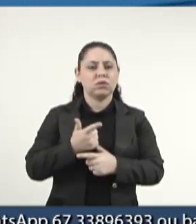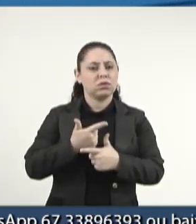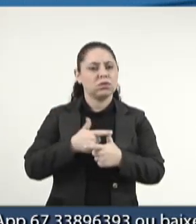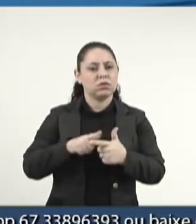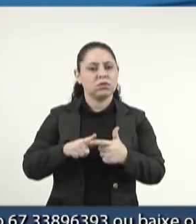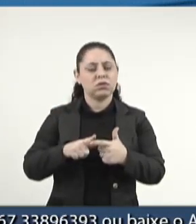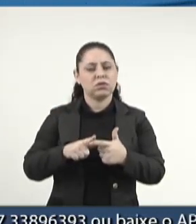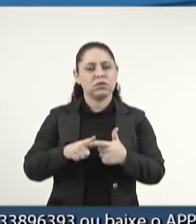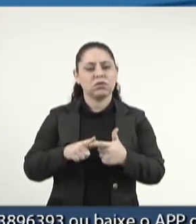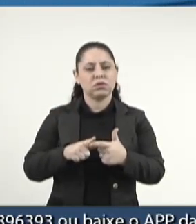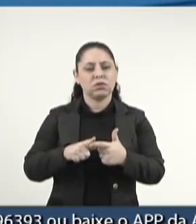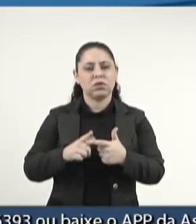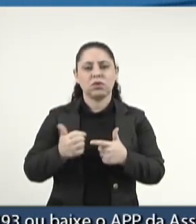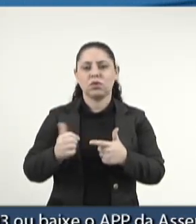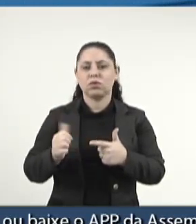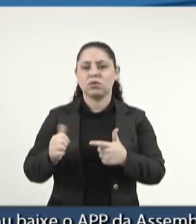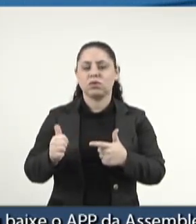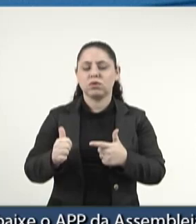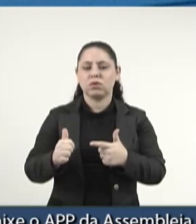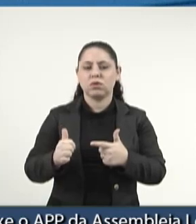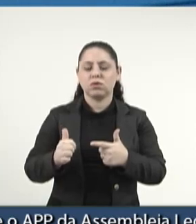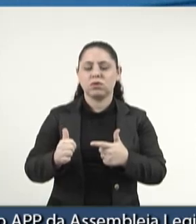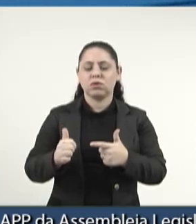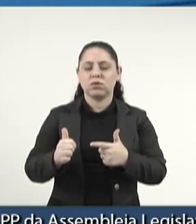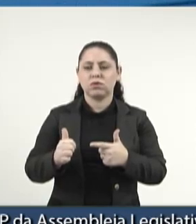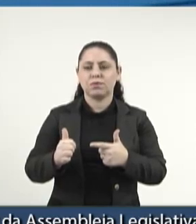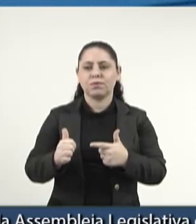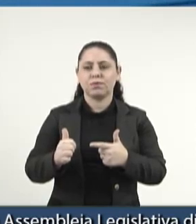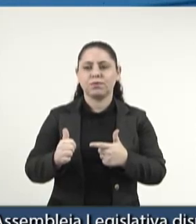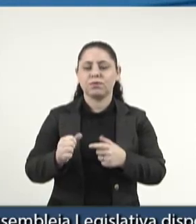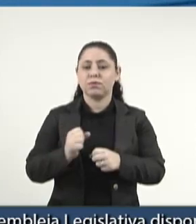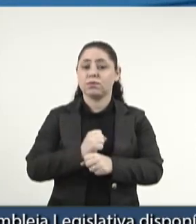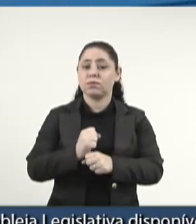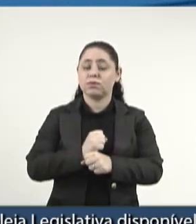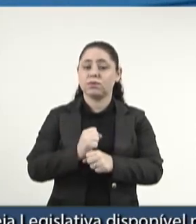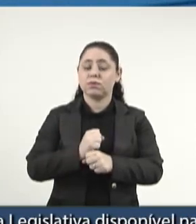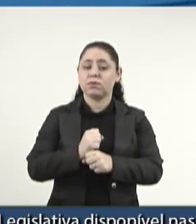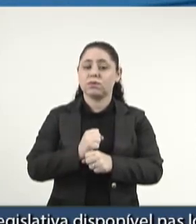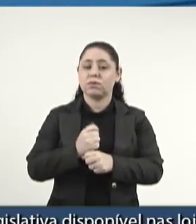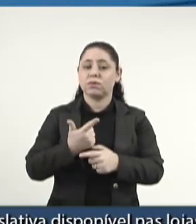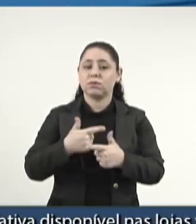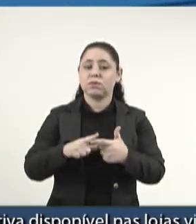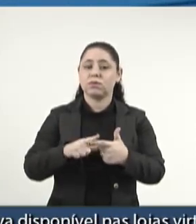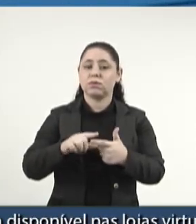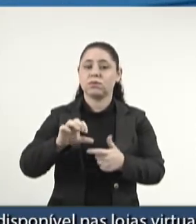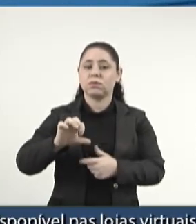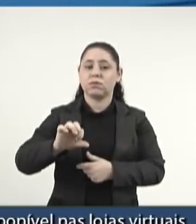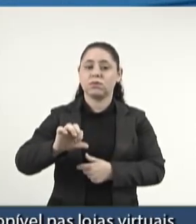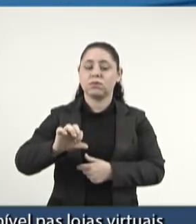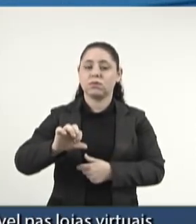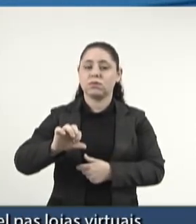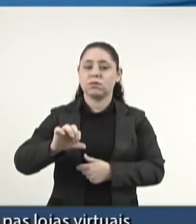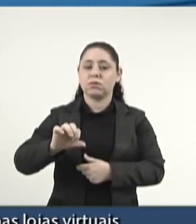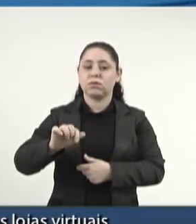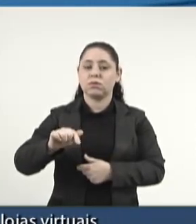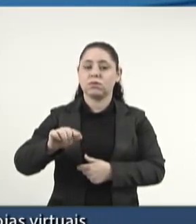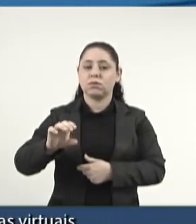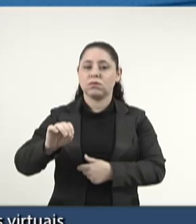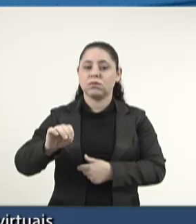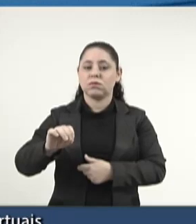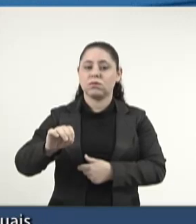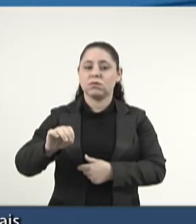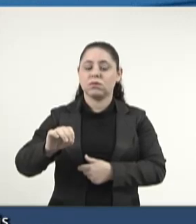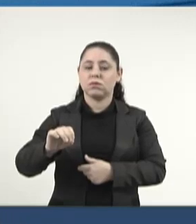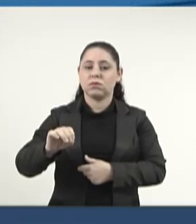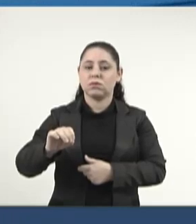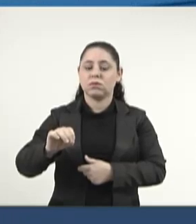pelo valor, dá 11 milhões por ano, certo? E dividido por mês, dá 970 ao mês. Que isso